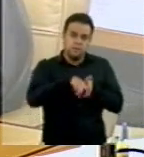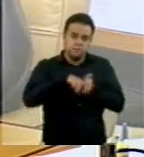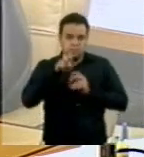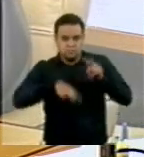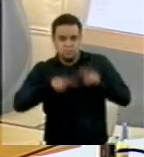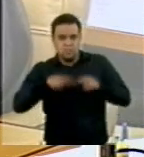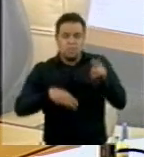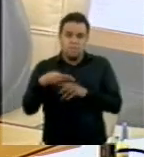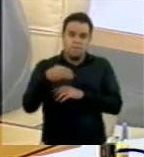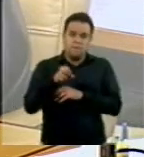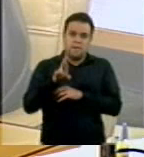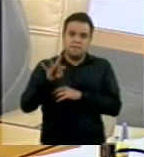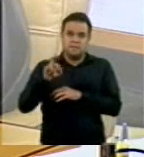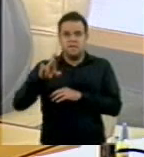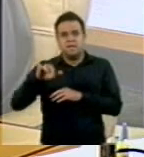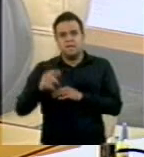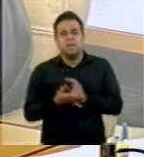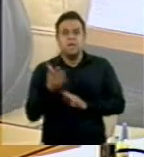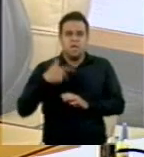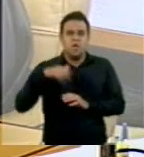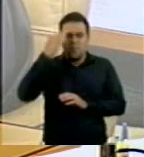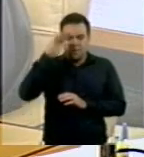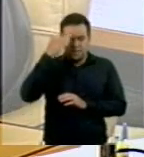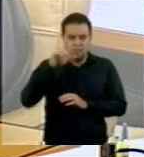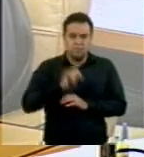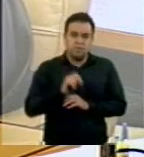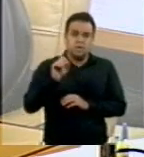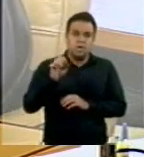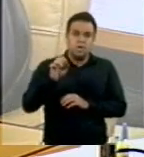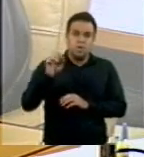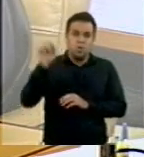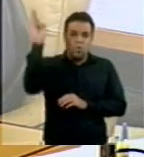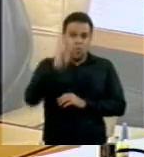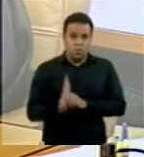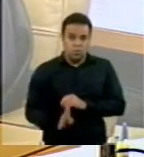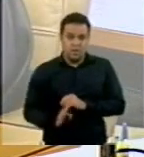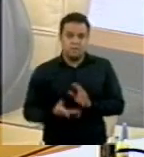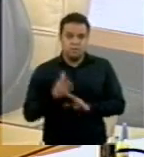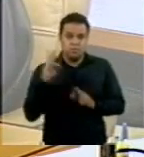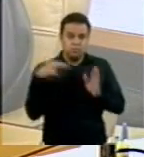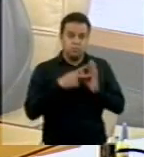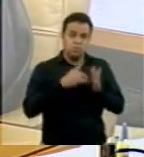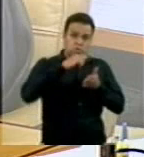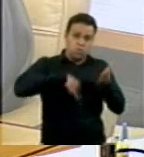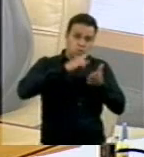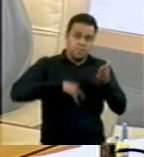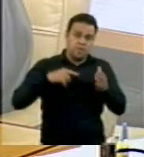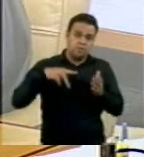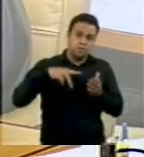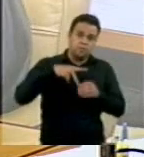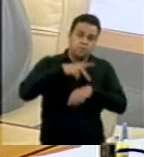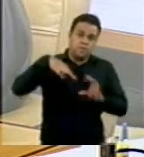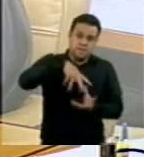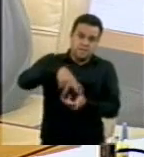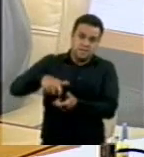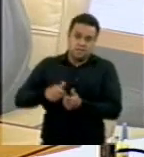para dizer, ainda que em obter dictum, que eu entendo que o Estado brasileiro a esses documentos internacionais está vinculado